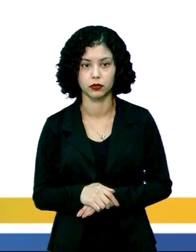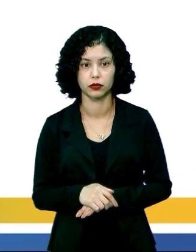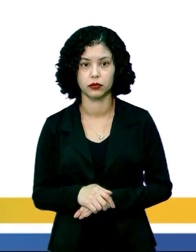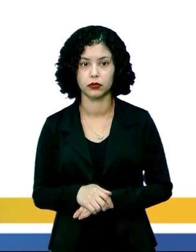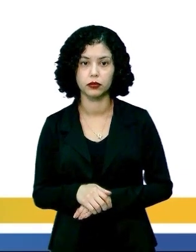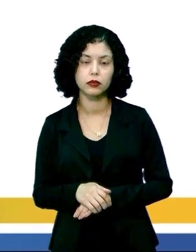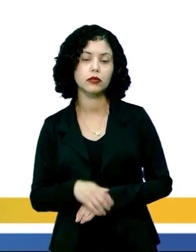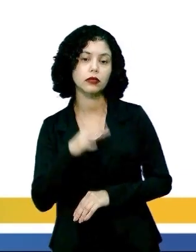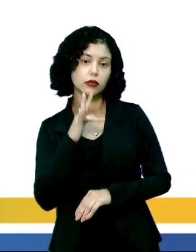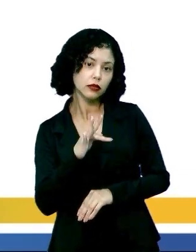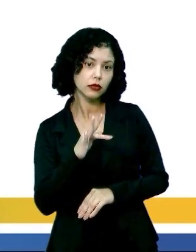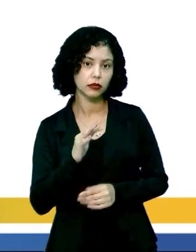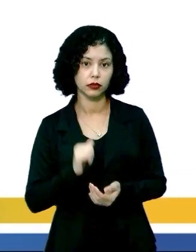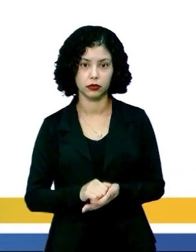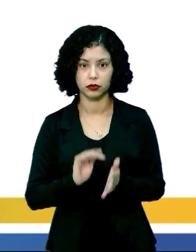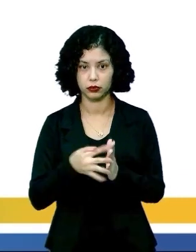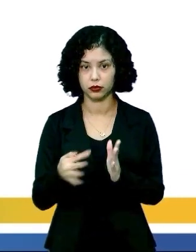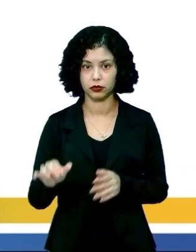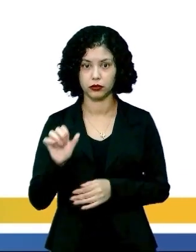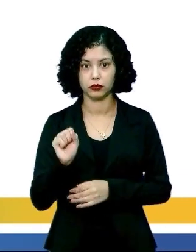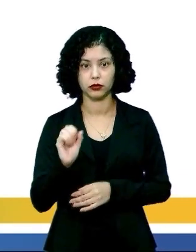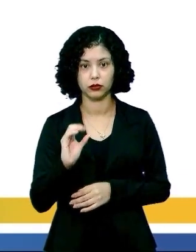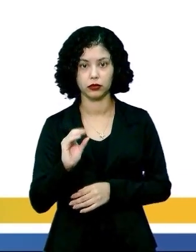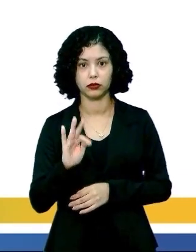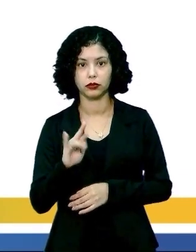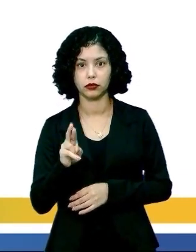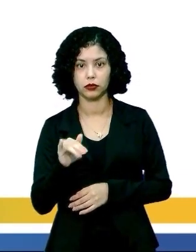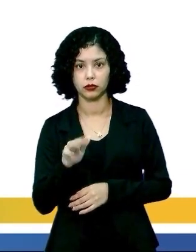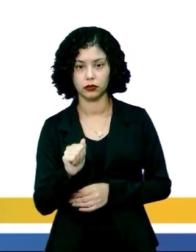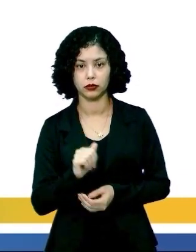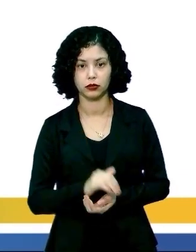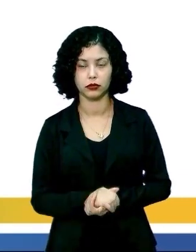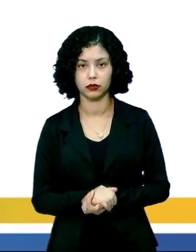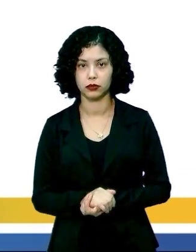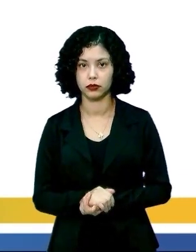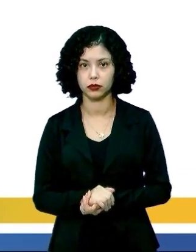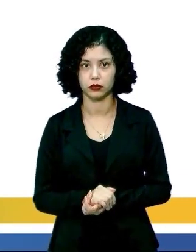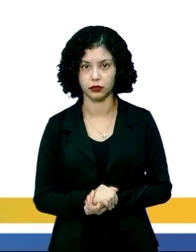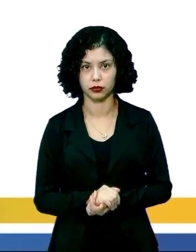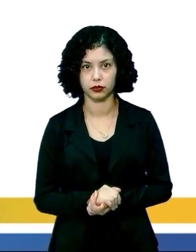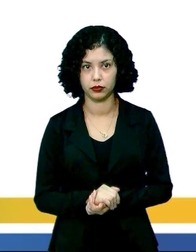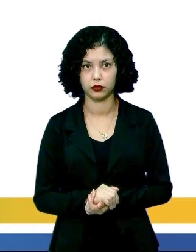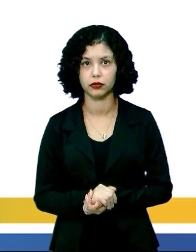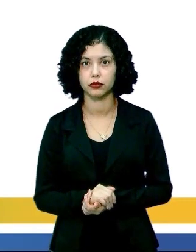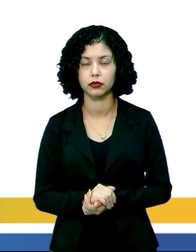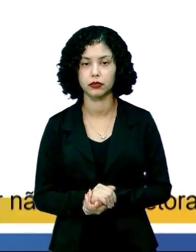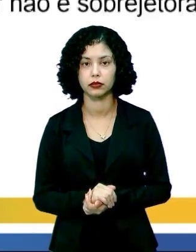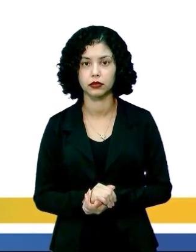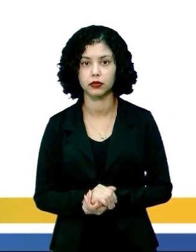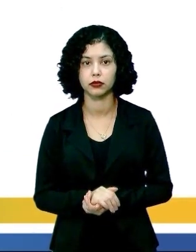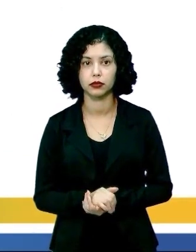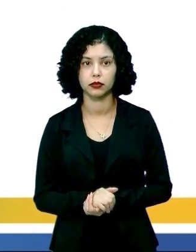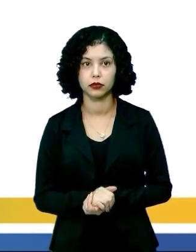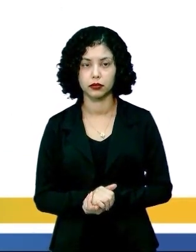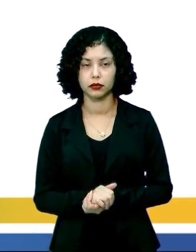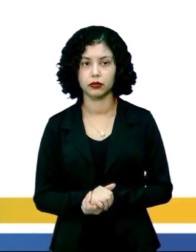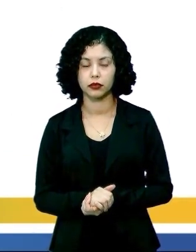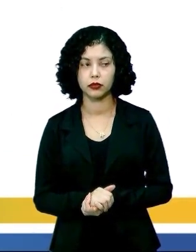Ou seja, f é uma função sobrejetora, tá?